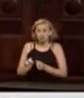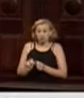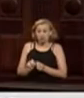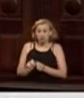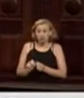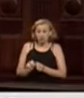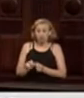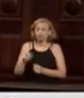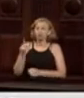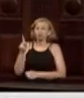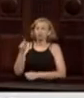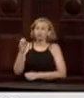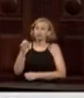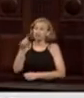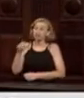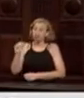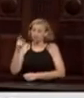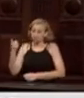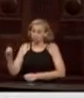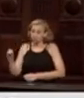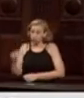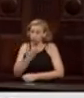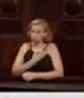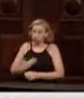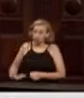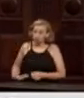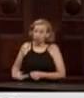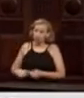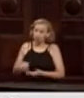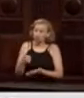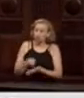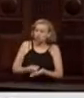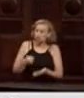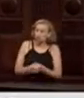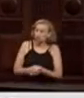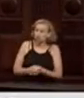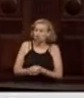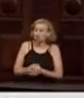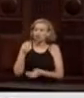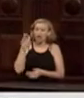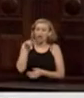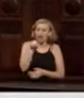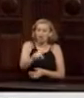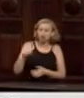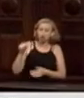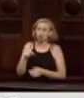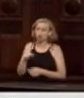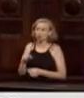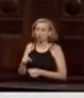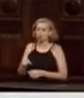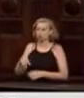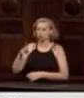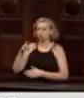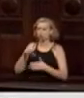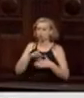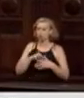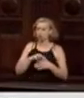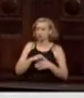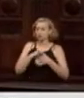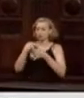governador Pezão queria forçar a nomeação do atual líder do governo nessa